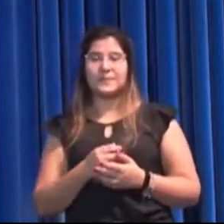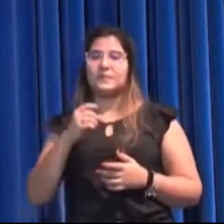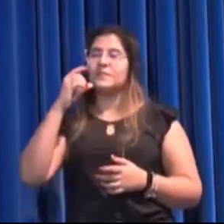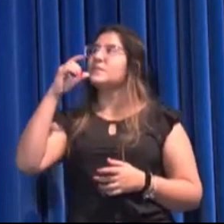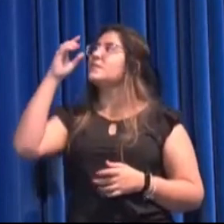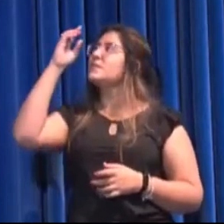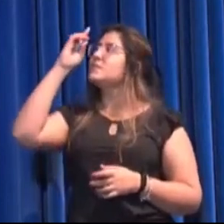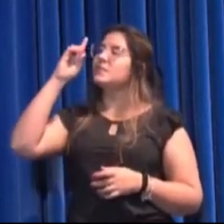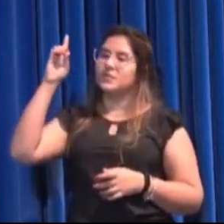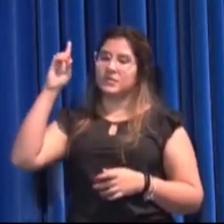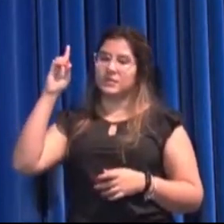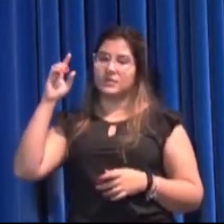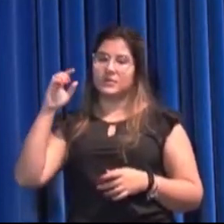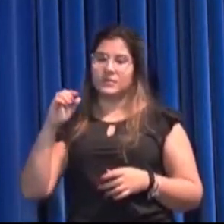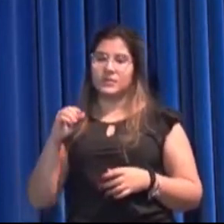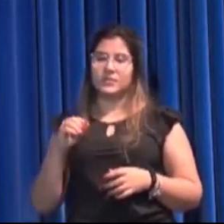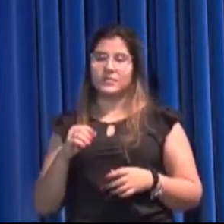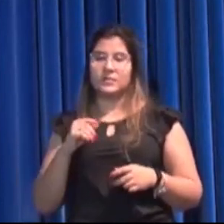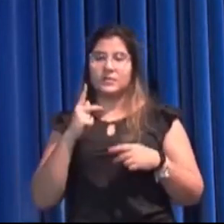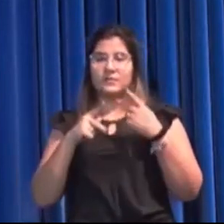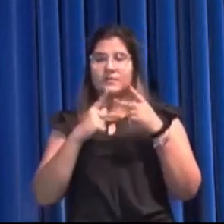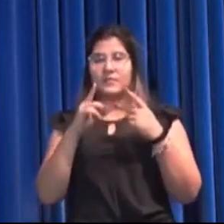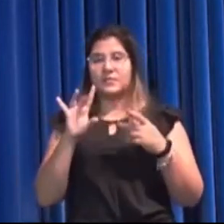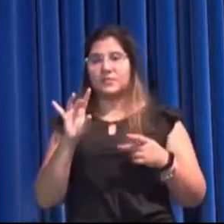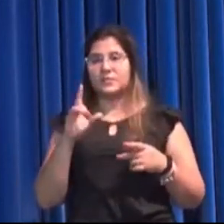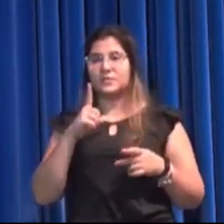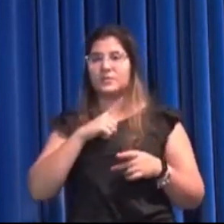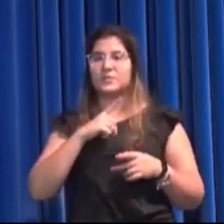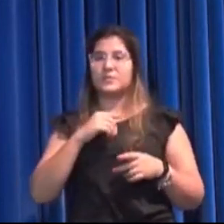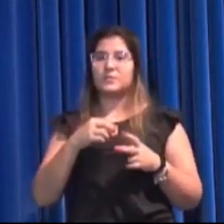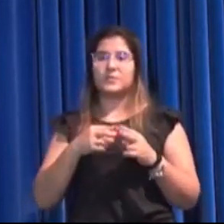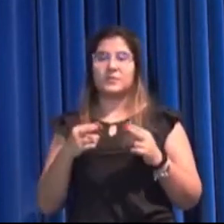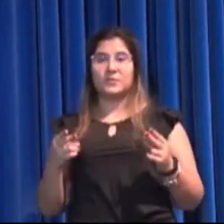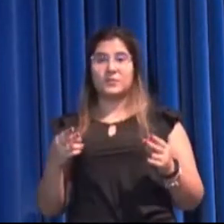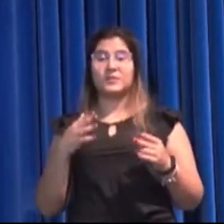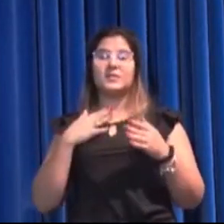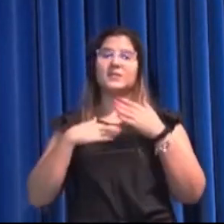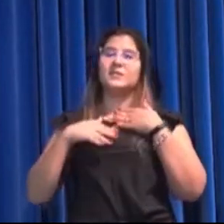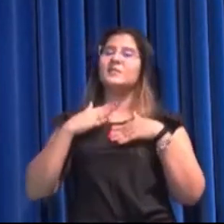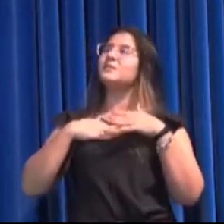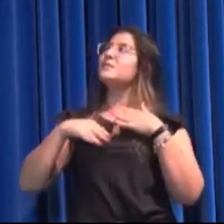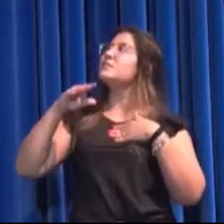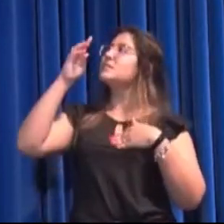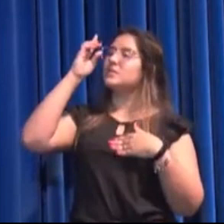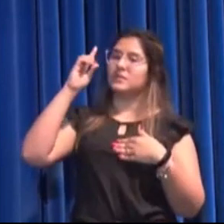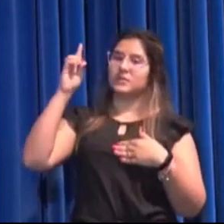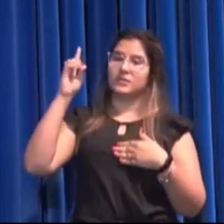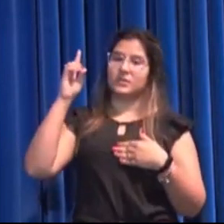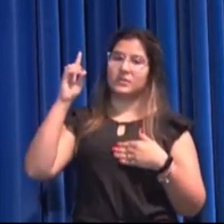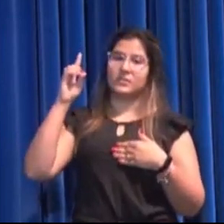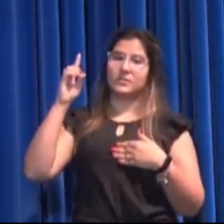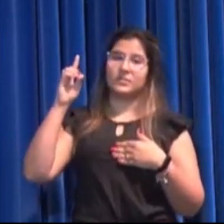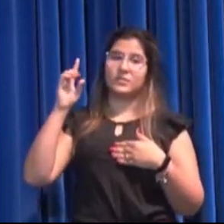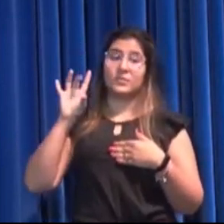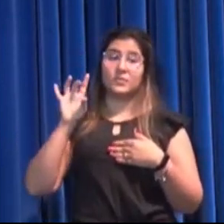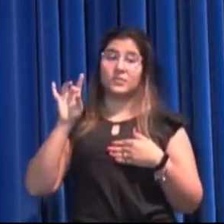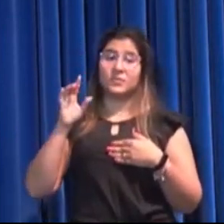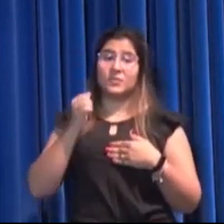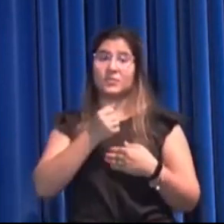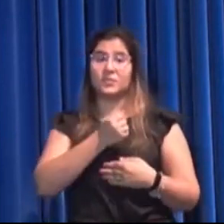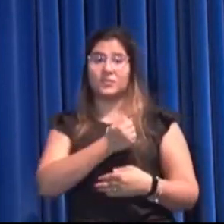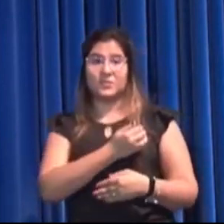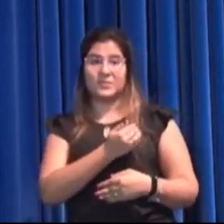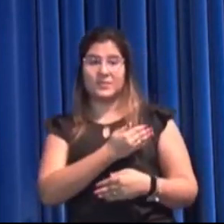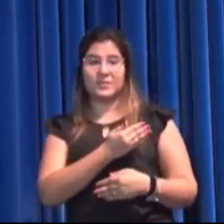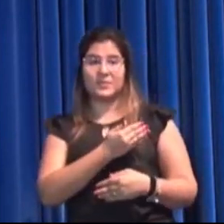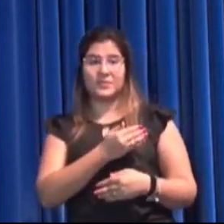de Deus diz que só tem uma coisa em nós que agrada a Deus. Deus se agrada somente do coração contrito,